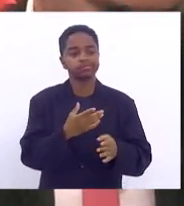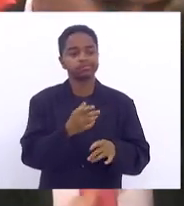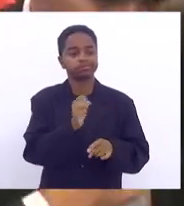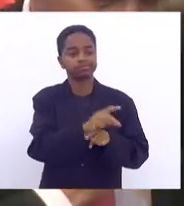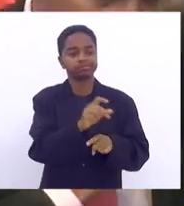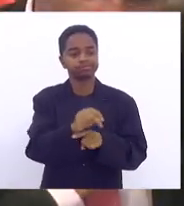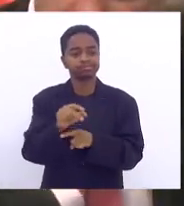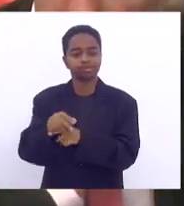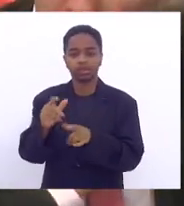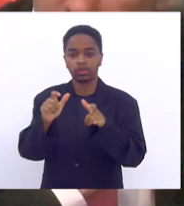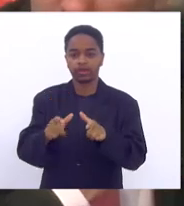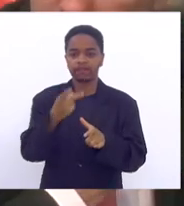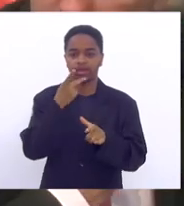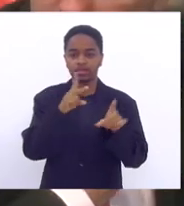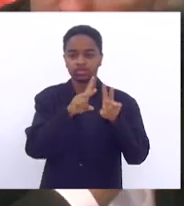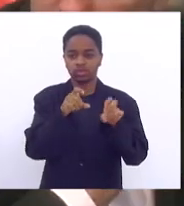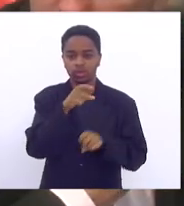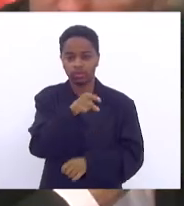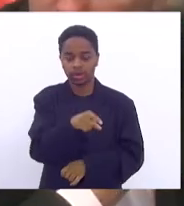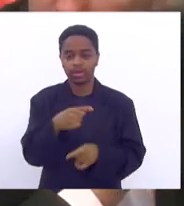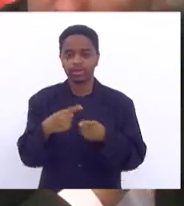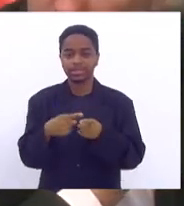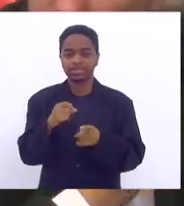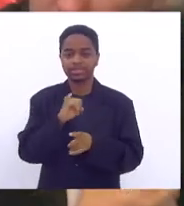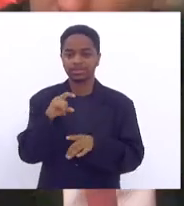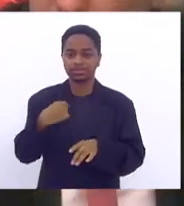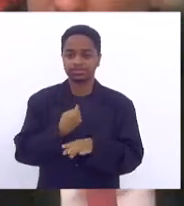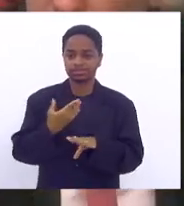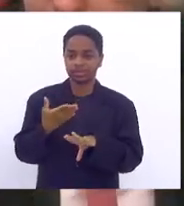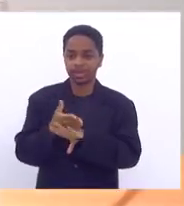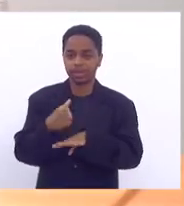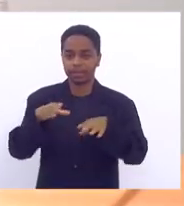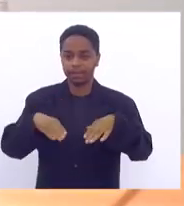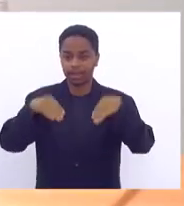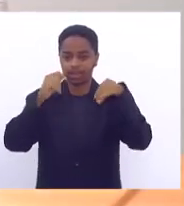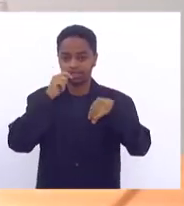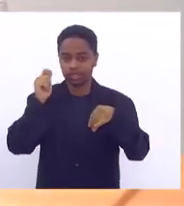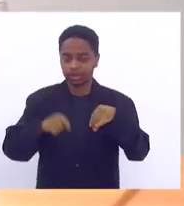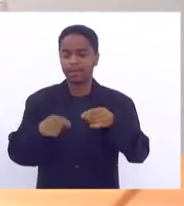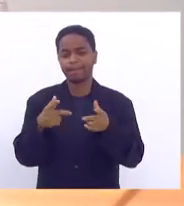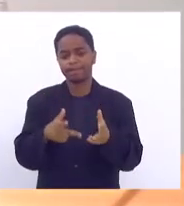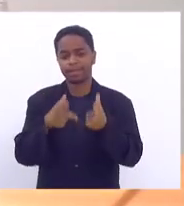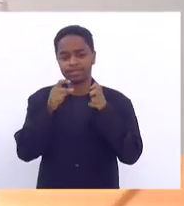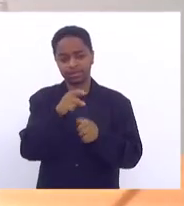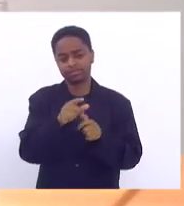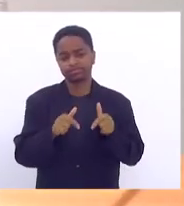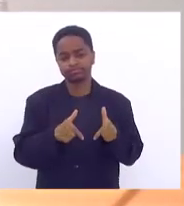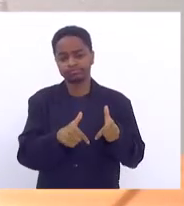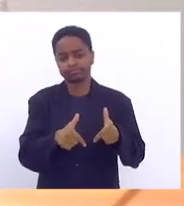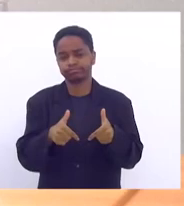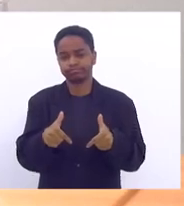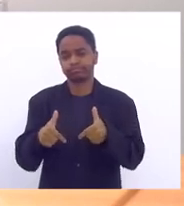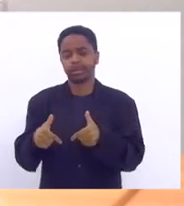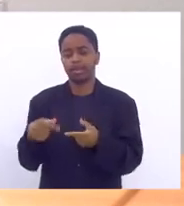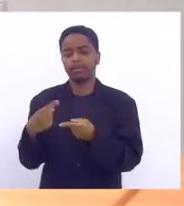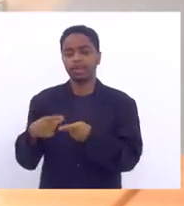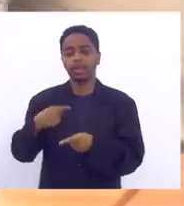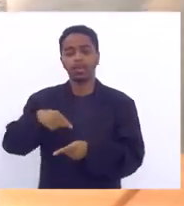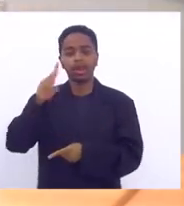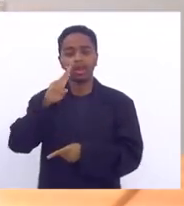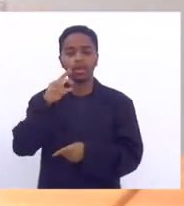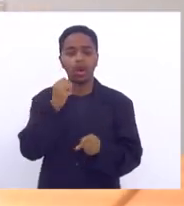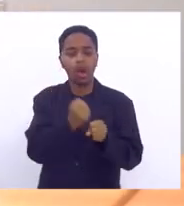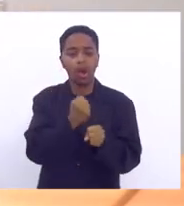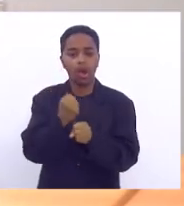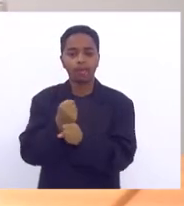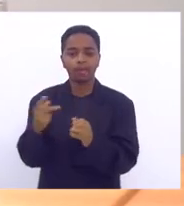da senhora quando a gente entra ali no palácio a gente vê a sua mão porque eu me lembro que a reforma daquele Palácio todo